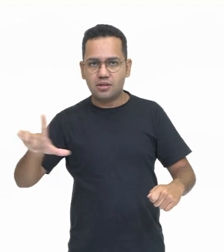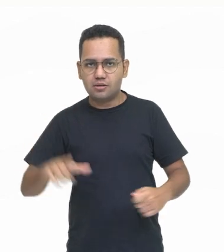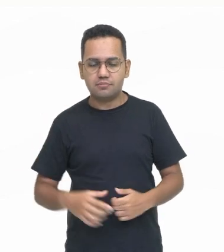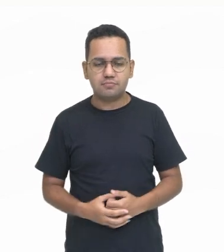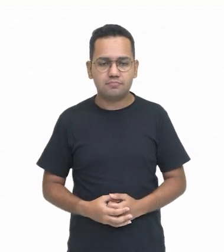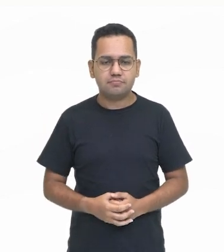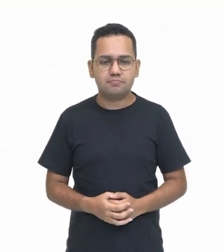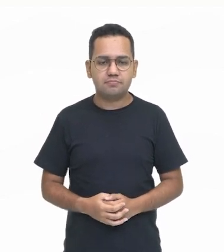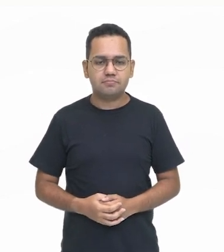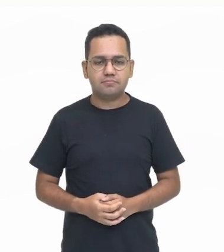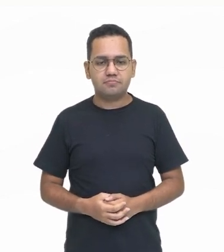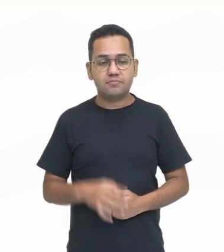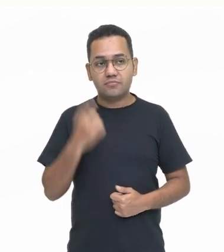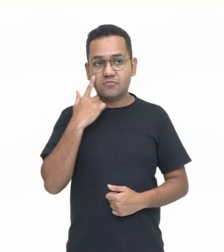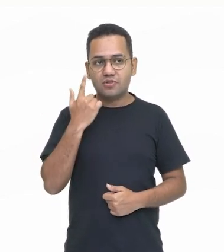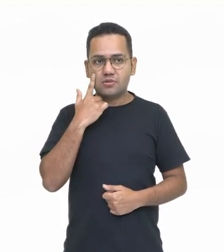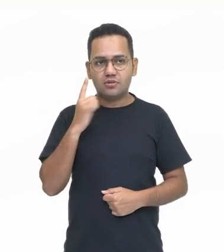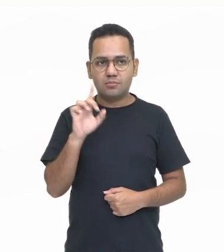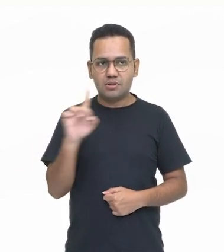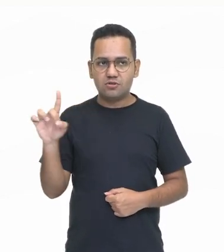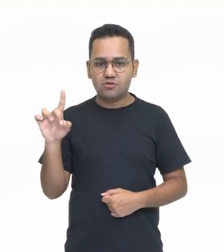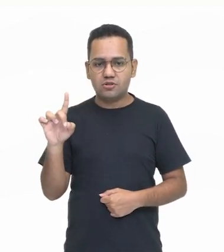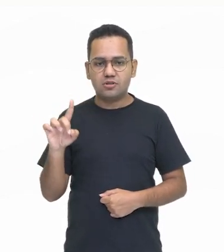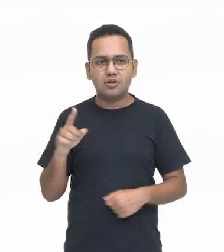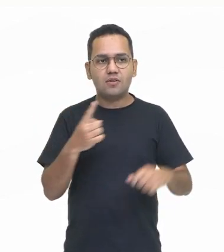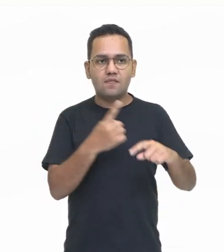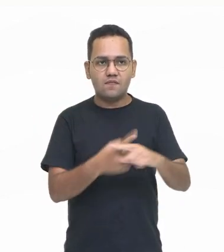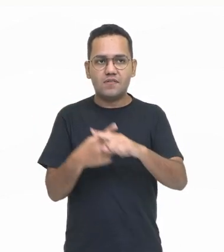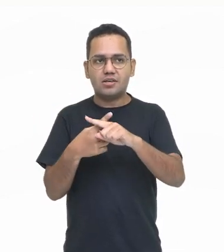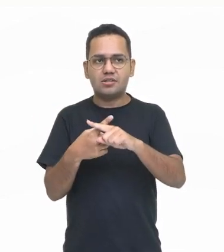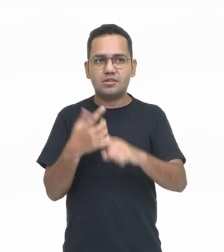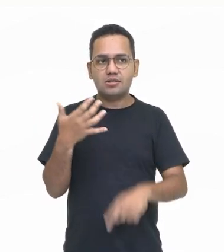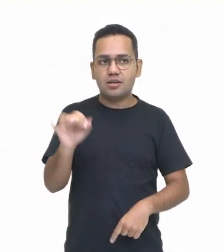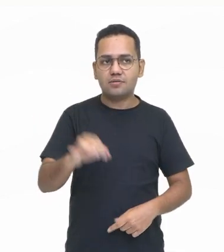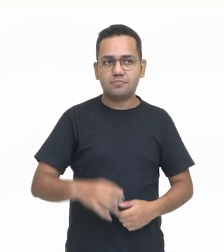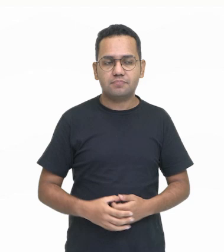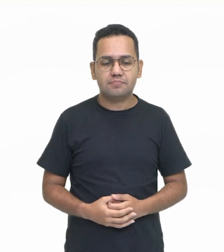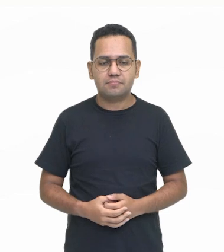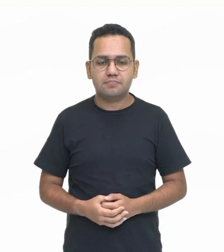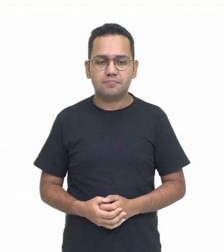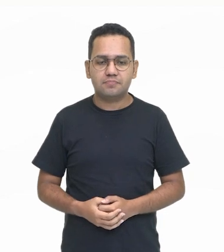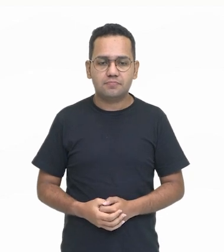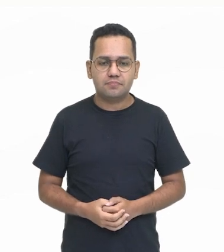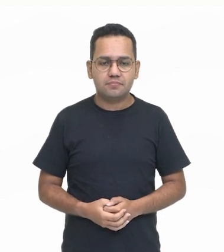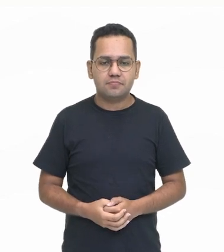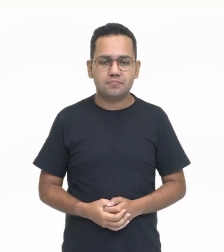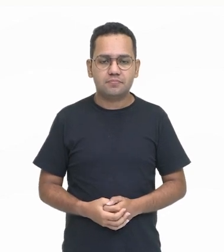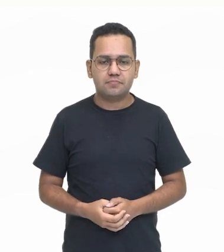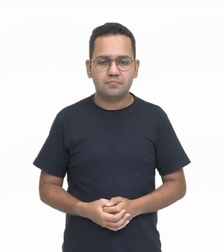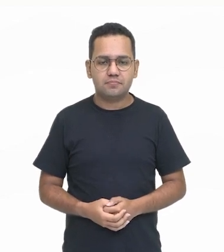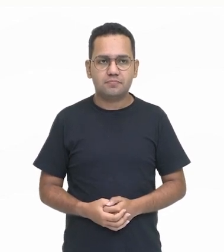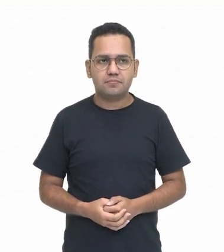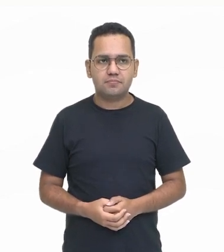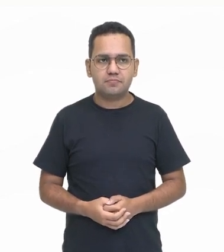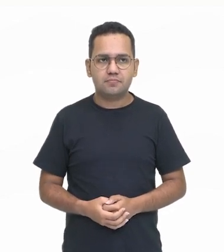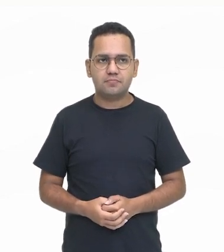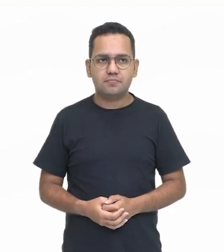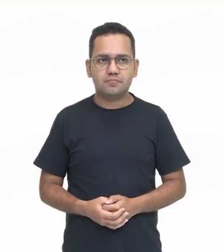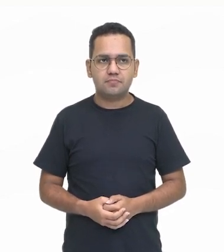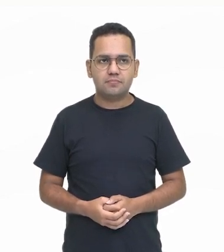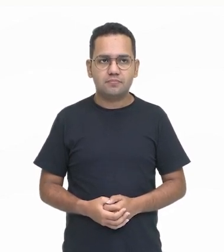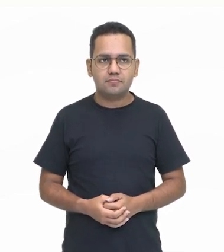transforme está à nossa direita. Por isso, vamos fazer isso aqui, ó. Multiplicar por 10 uma vez e depois por